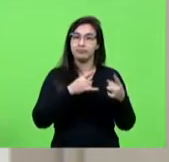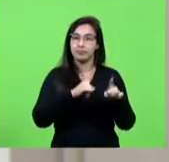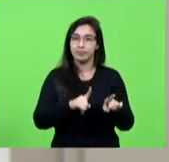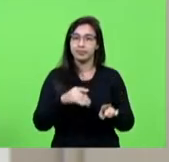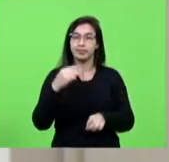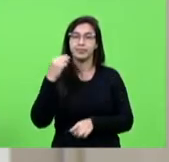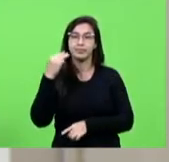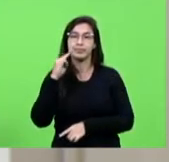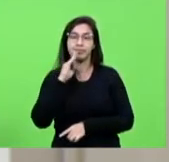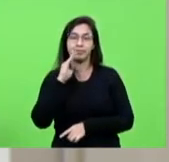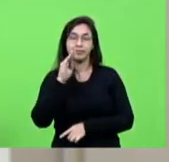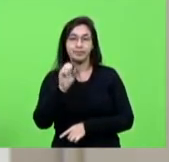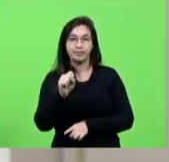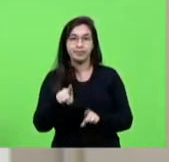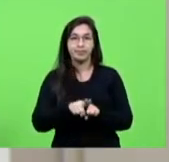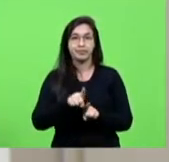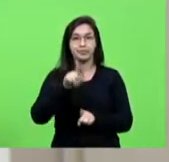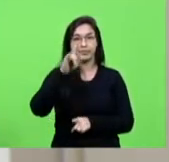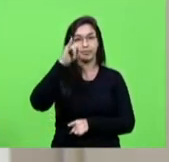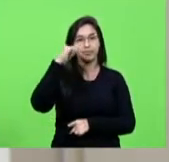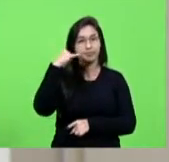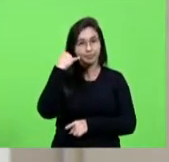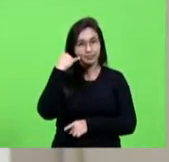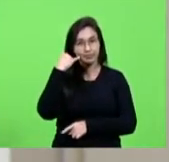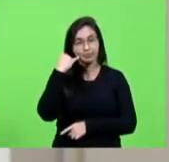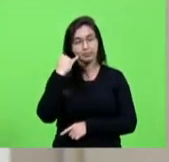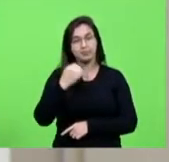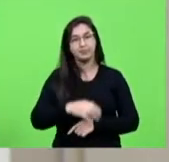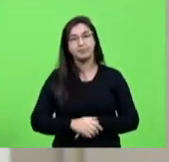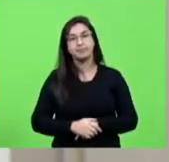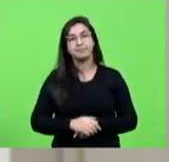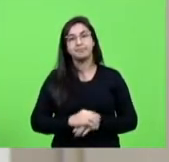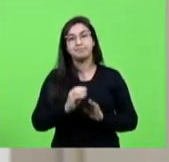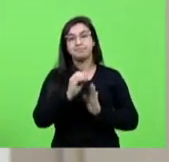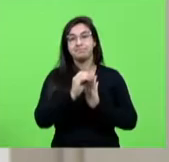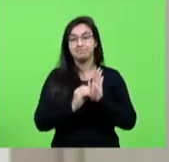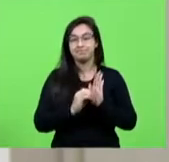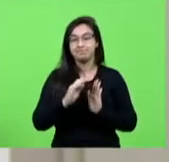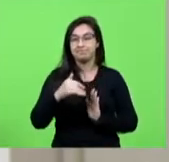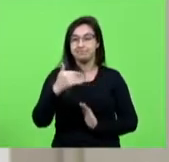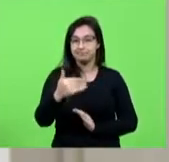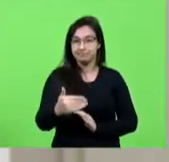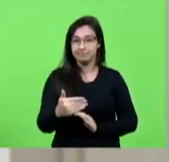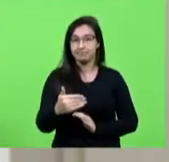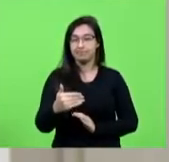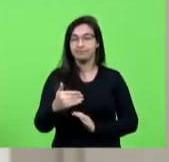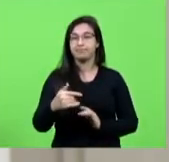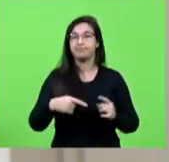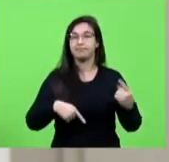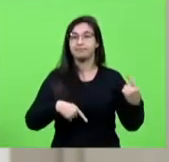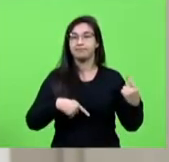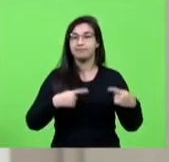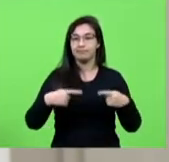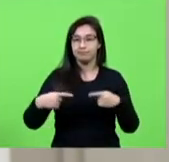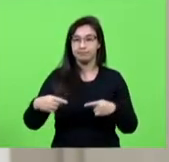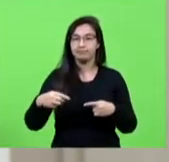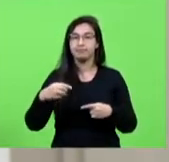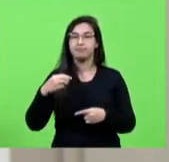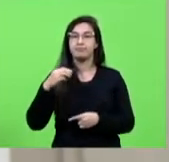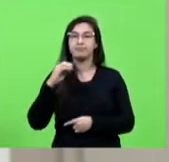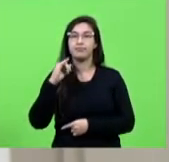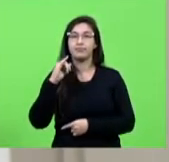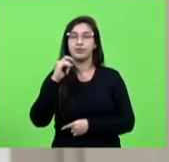Bruno Souza e Gessé Lopes. Ex officio, após ser discutido pelos senhores deputados João Amin, Ricardo Alba, José